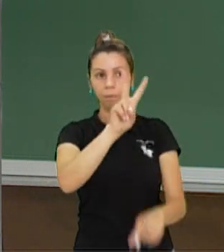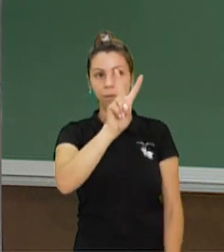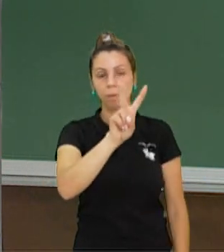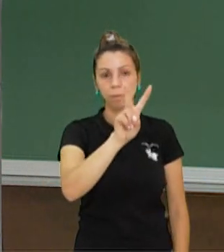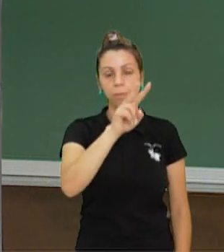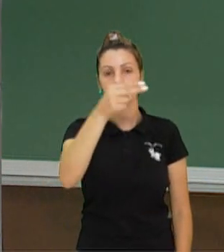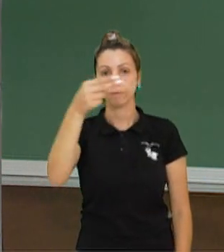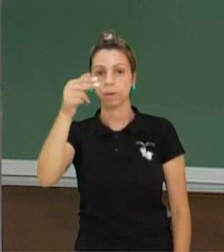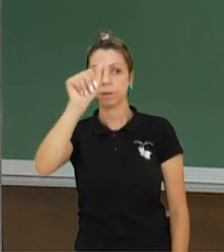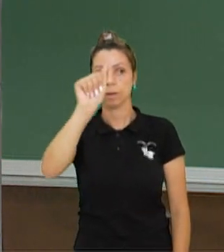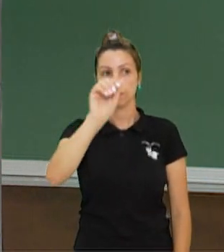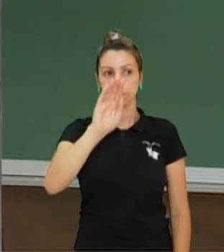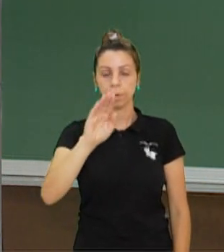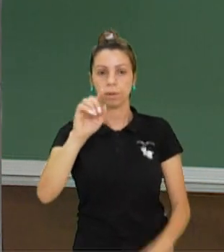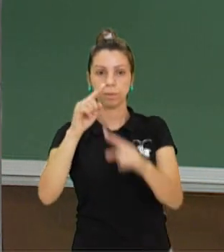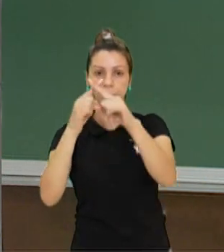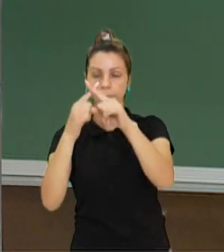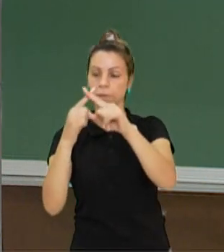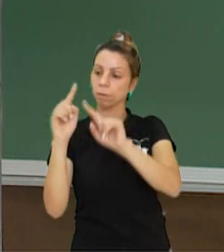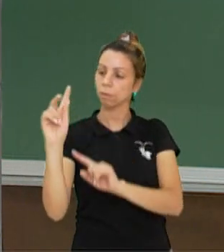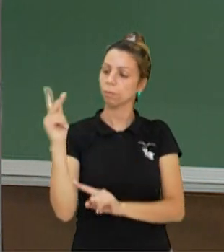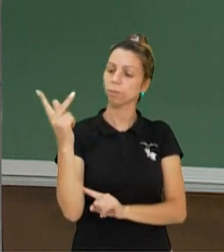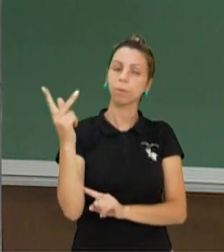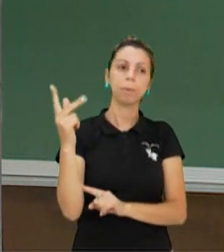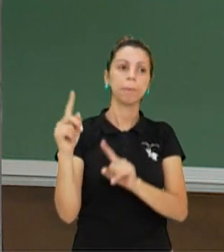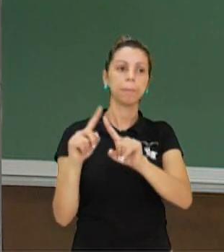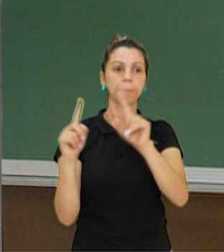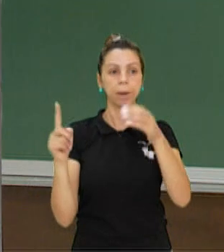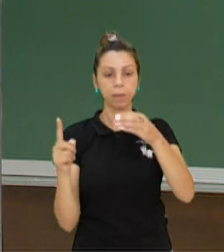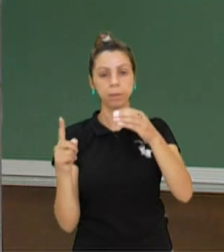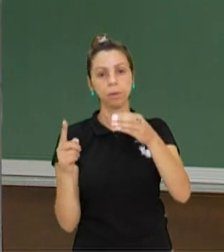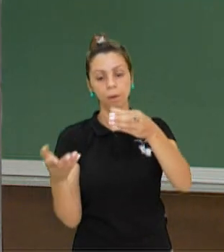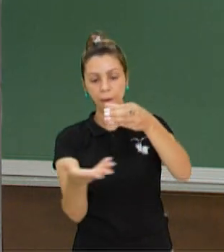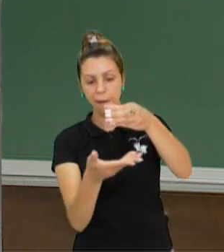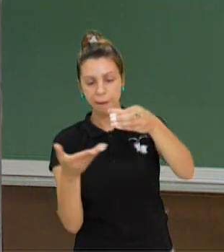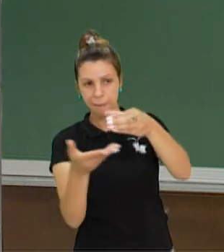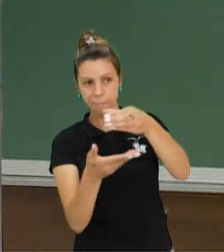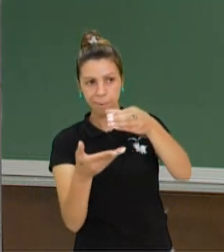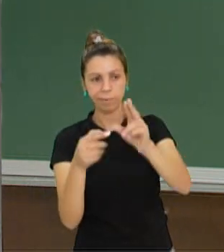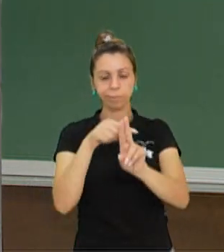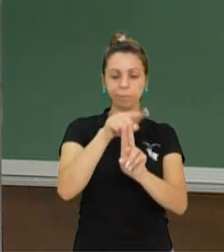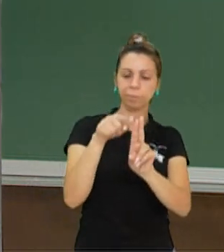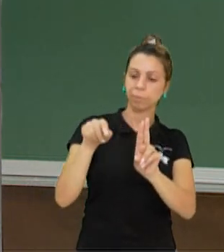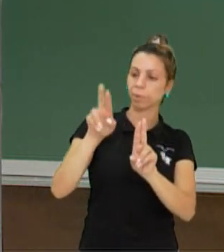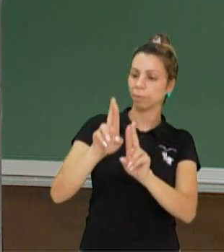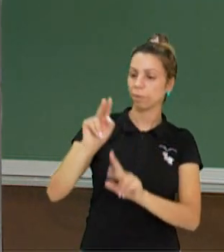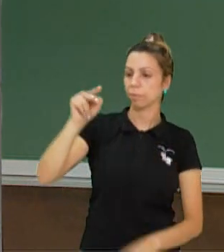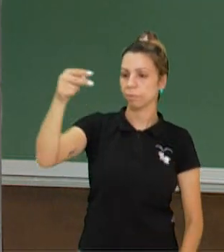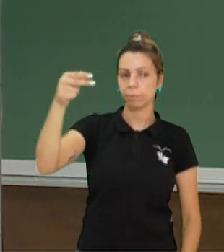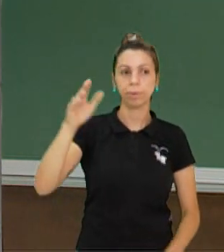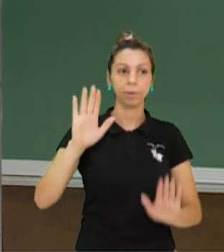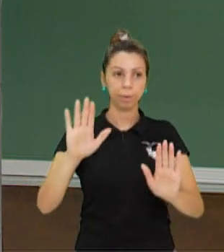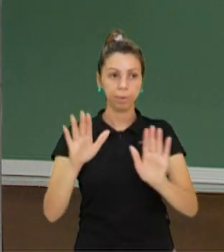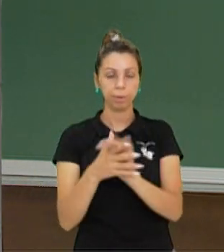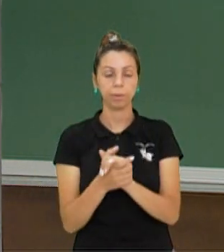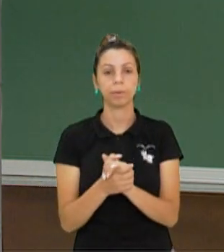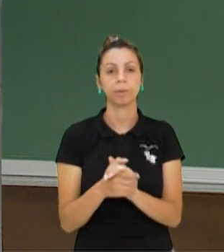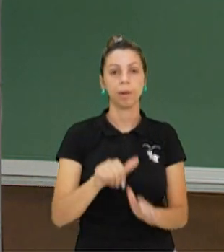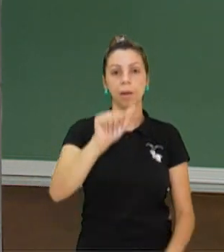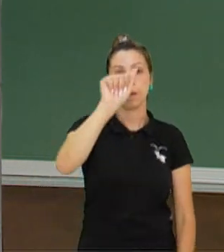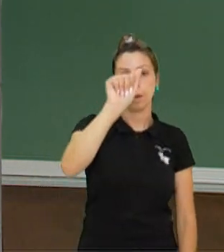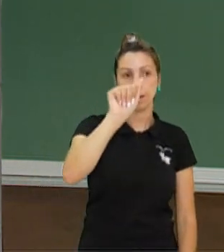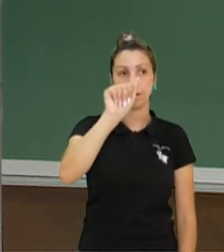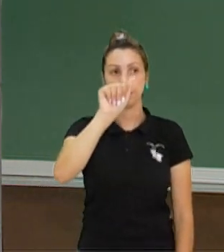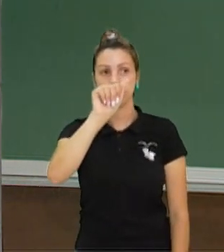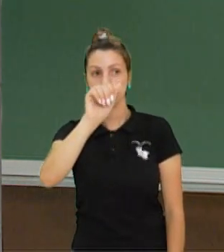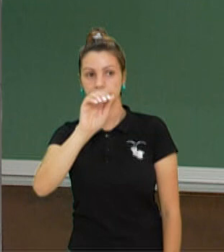vezes a altura, certo? Mas a área da base está aqui embaixo, é πr ao quadrado. O que eu vou fazer? Então, em vez de deixar A índice B, ou seja, a